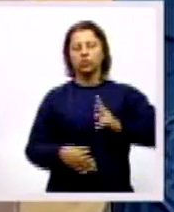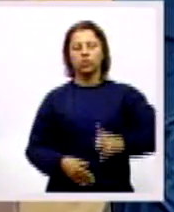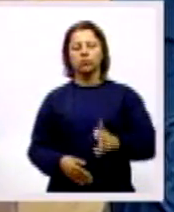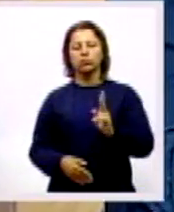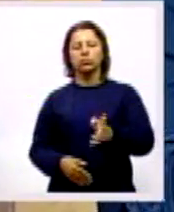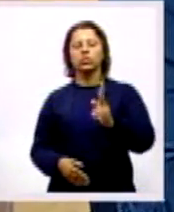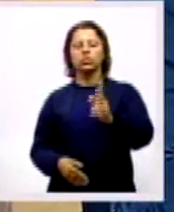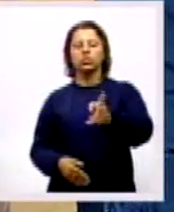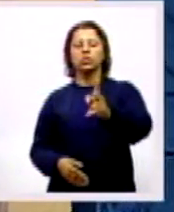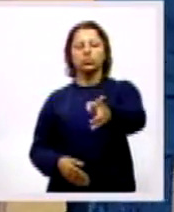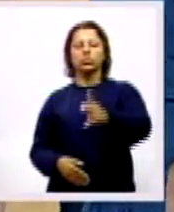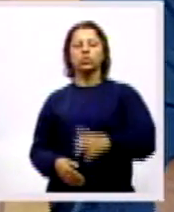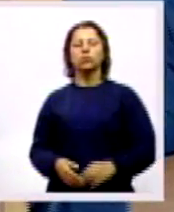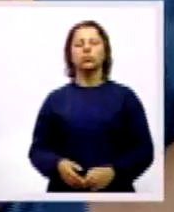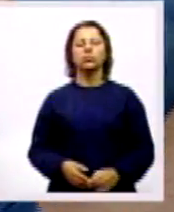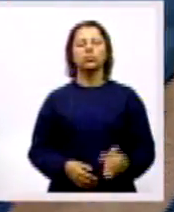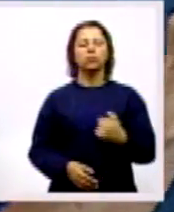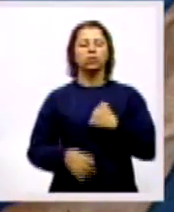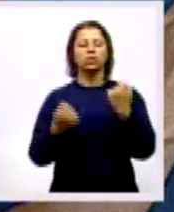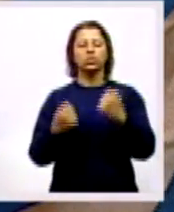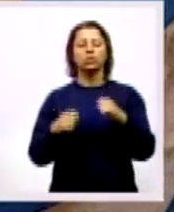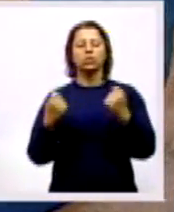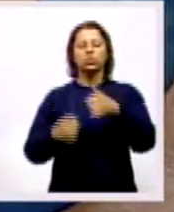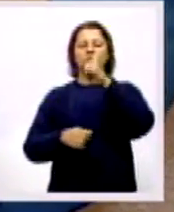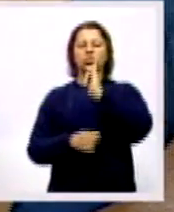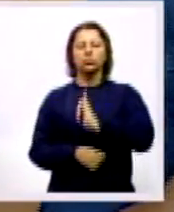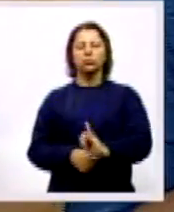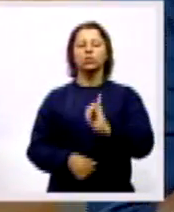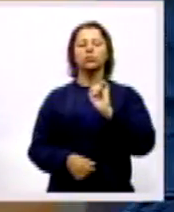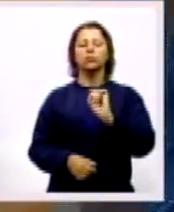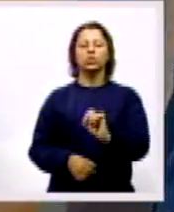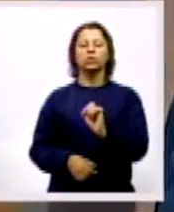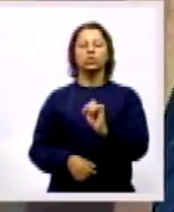sempre. Eu preciso confessar que